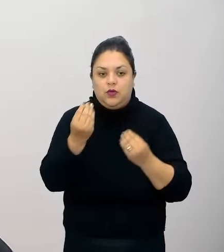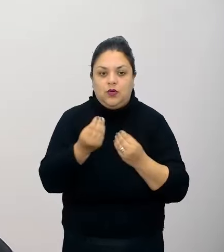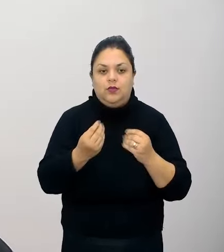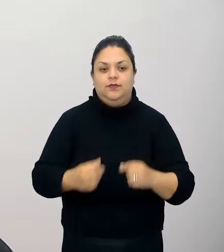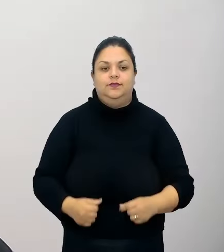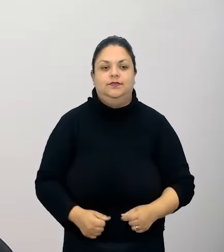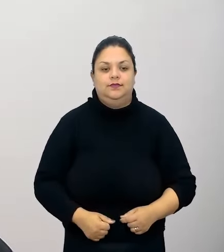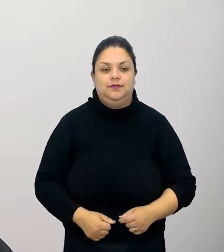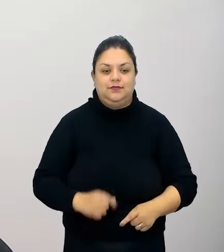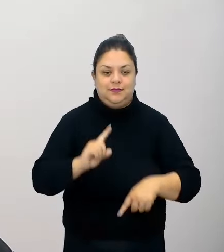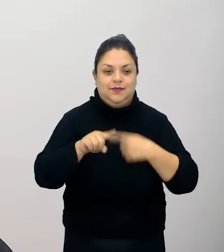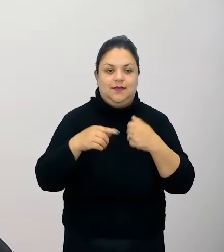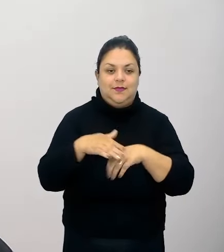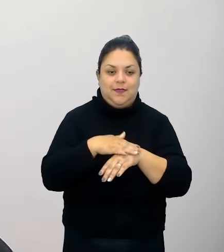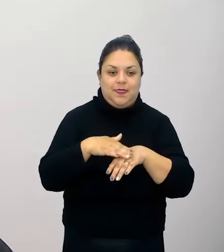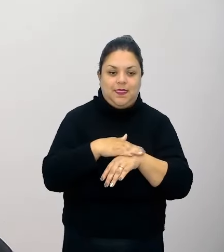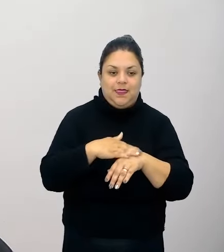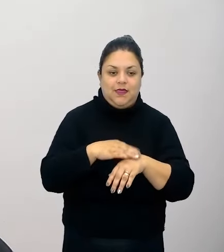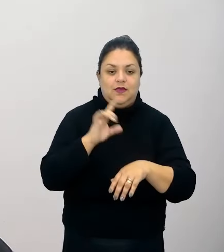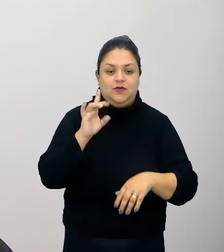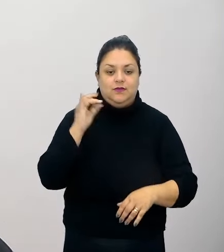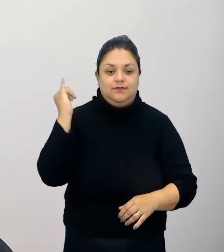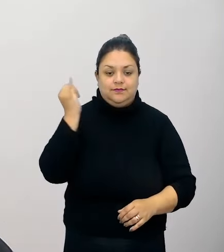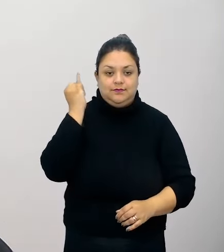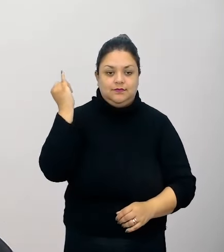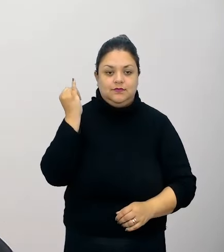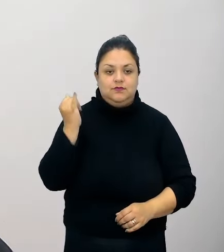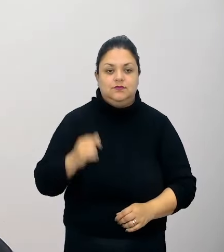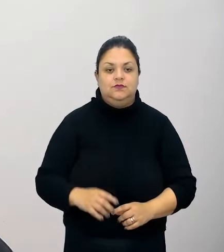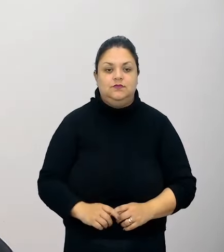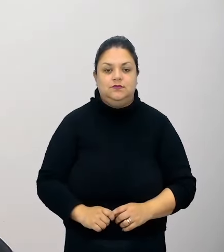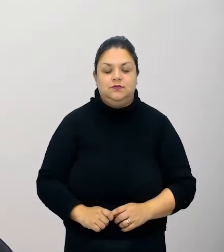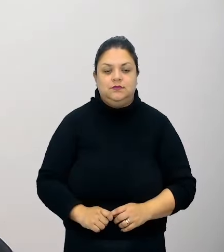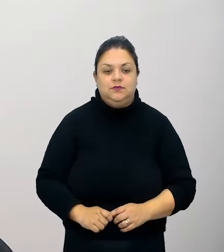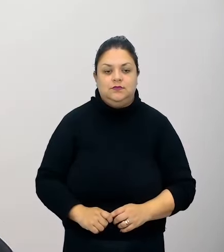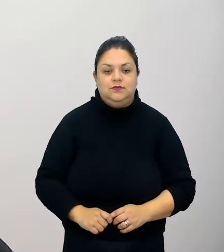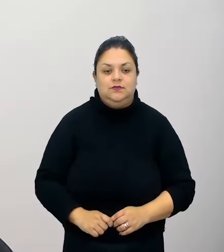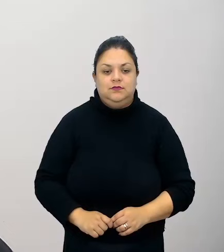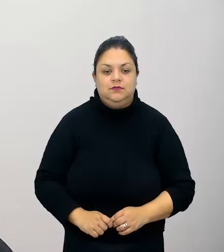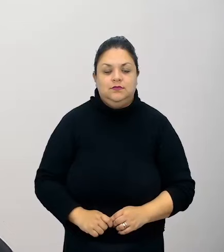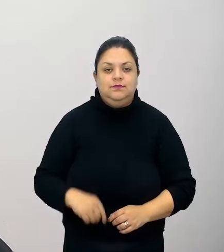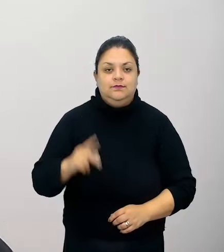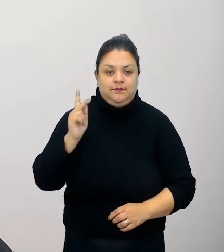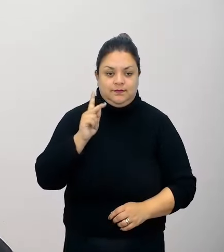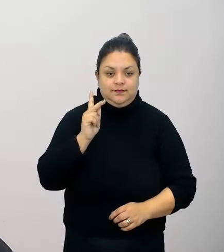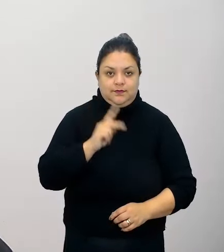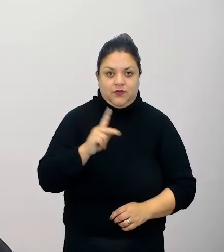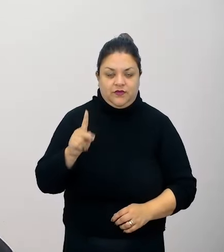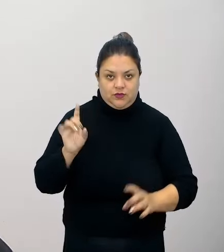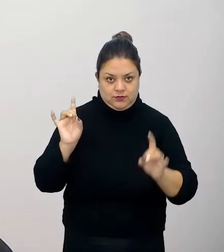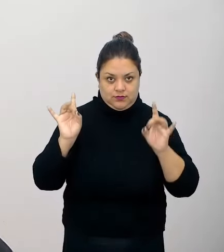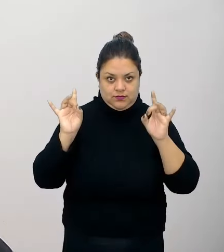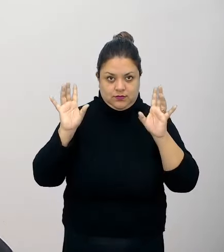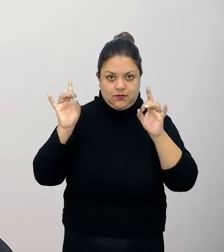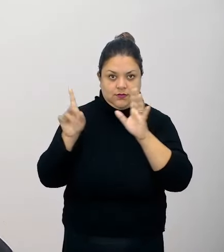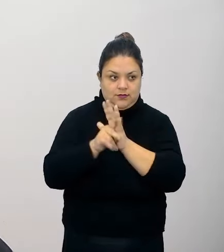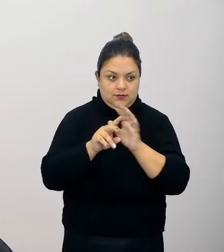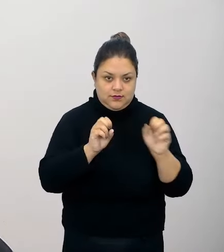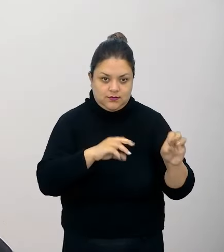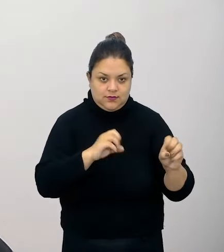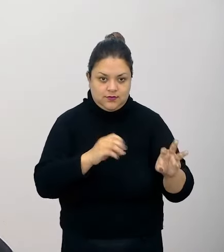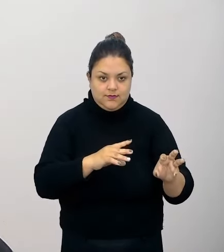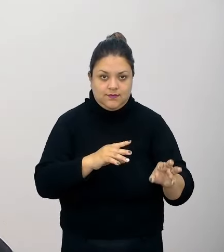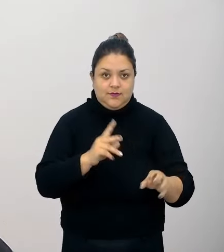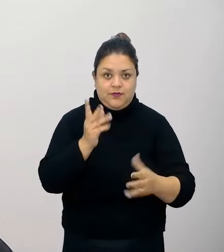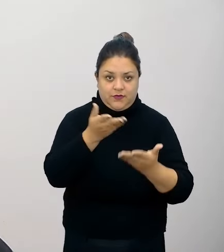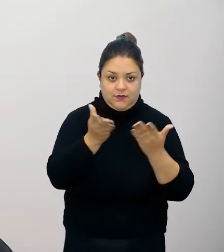gente conversa. E uma coisa só importante, né, eu já vou... professores especializados, é isso que a gente